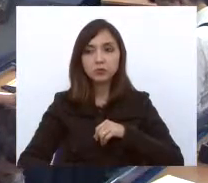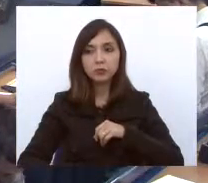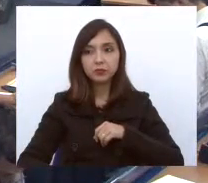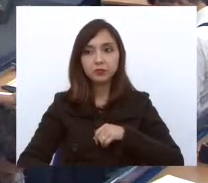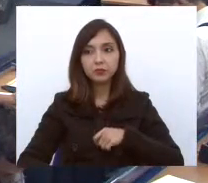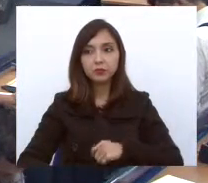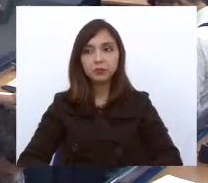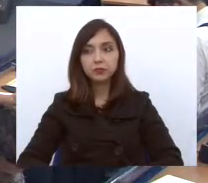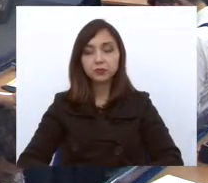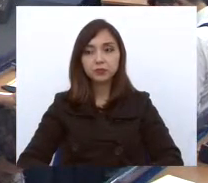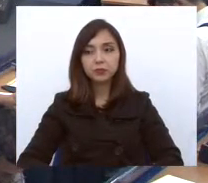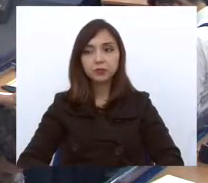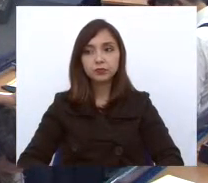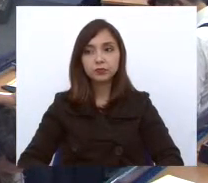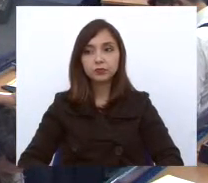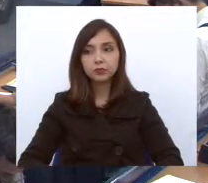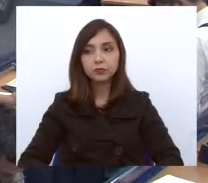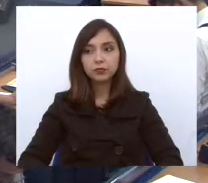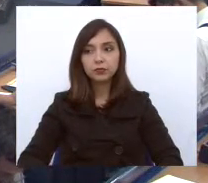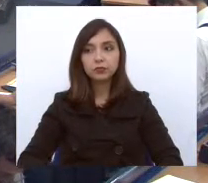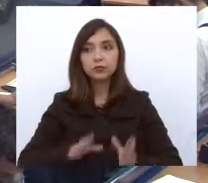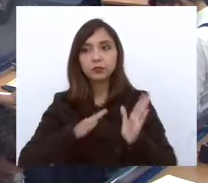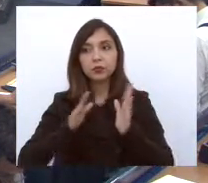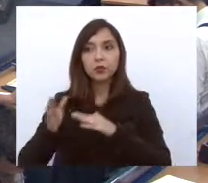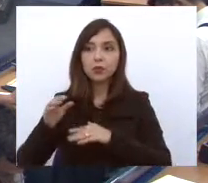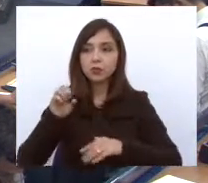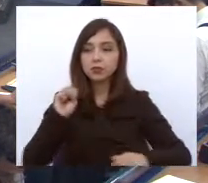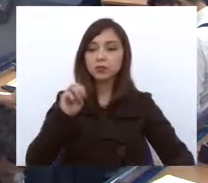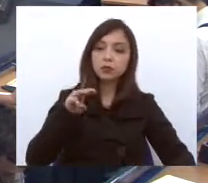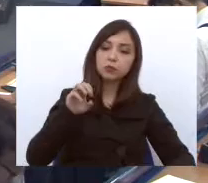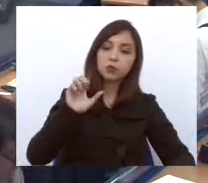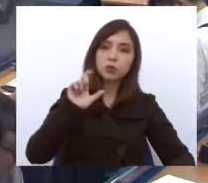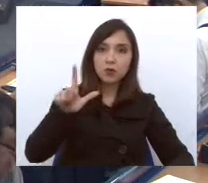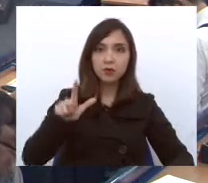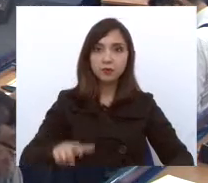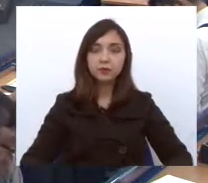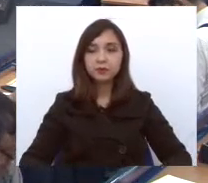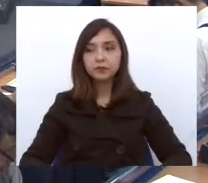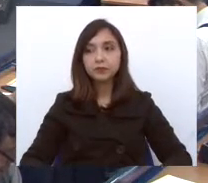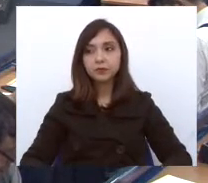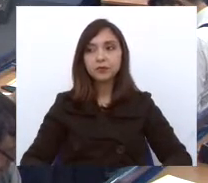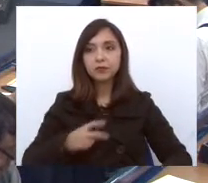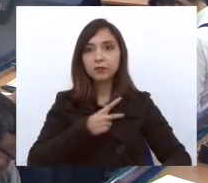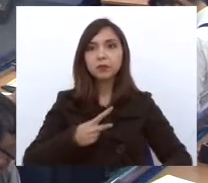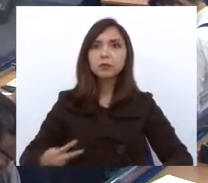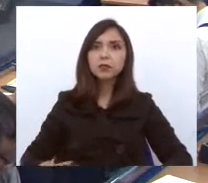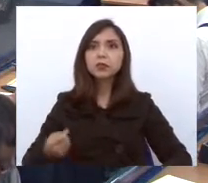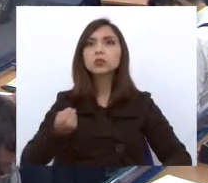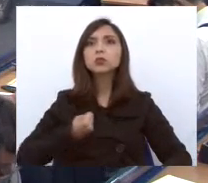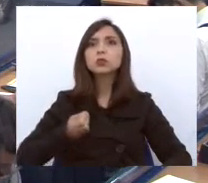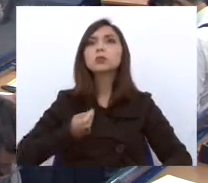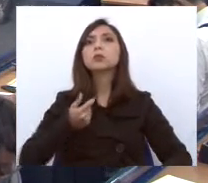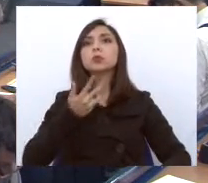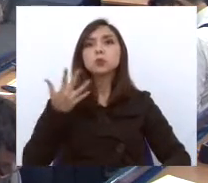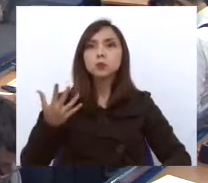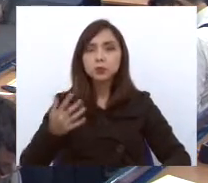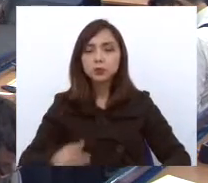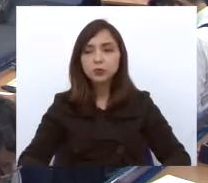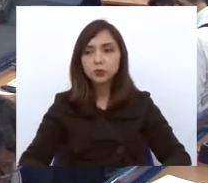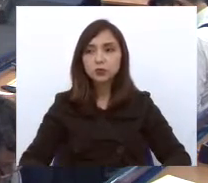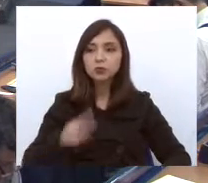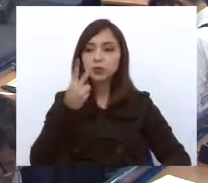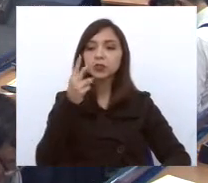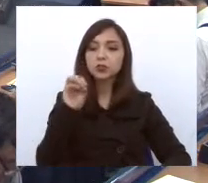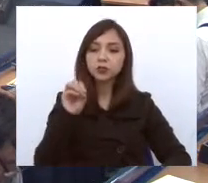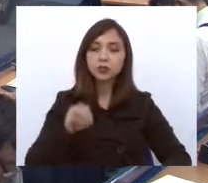Item de ordem, vereador Samuel Vasconcelos. Presidente, nós estamos em que item da sessão? Em